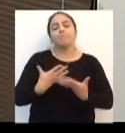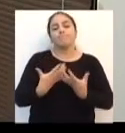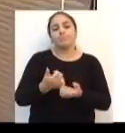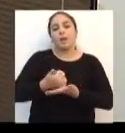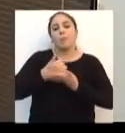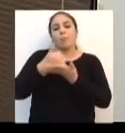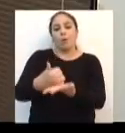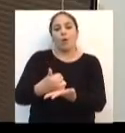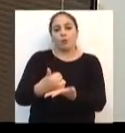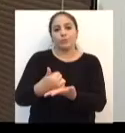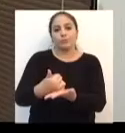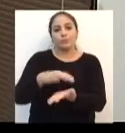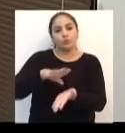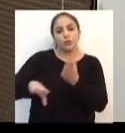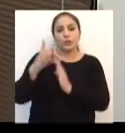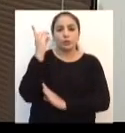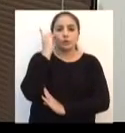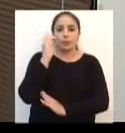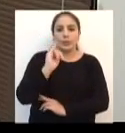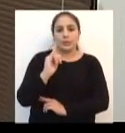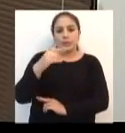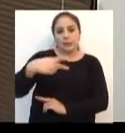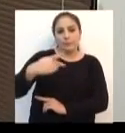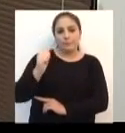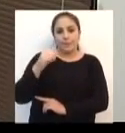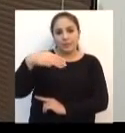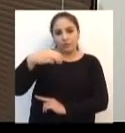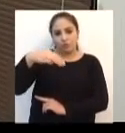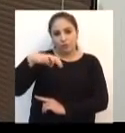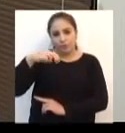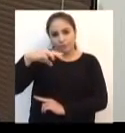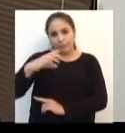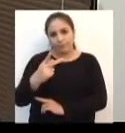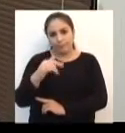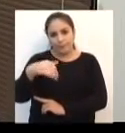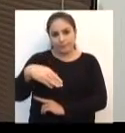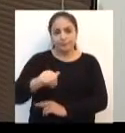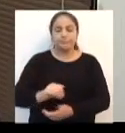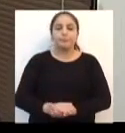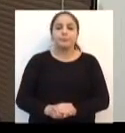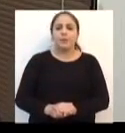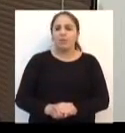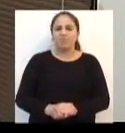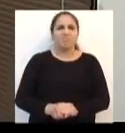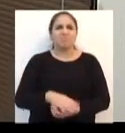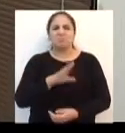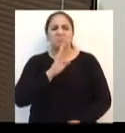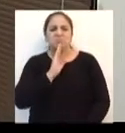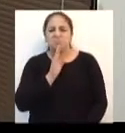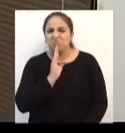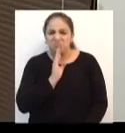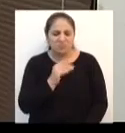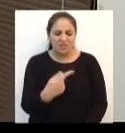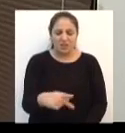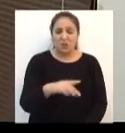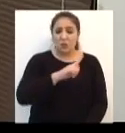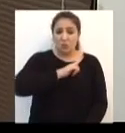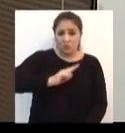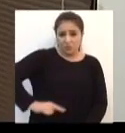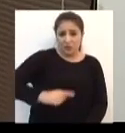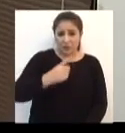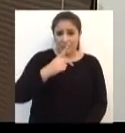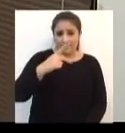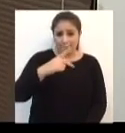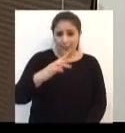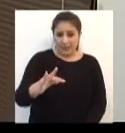do impeachment. É irreconhecível que um governo do PT pudesse, durante